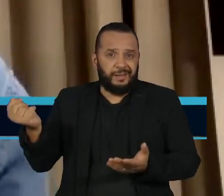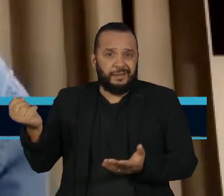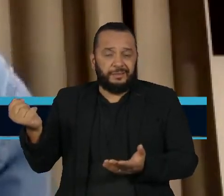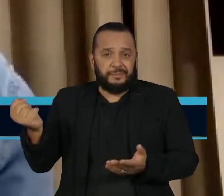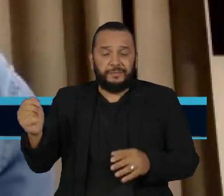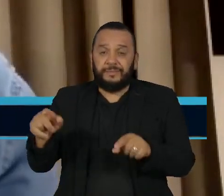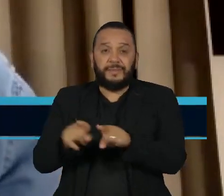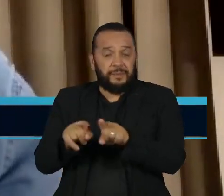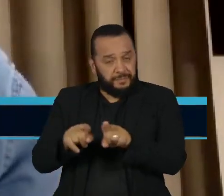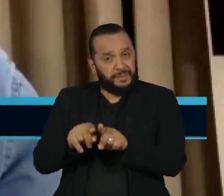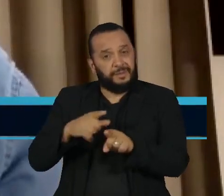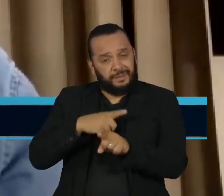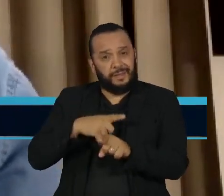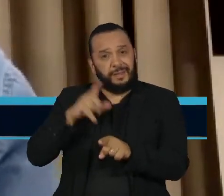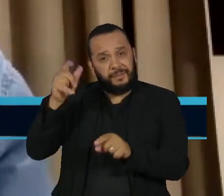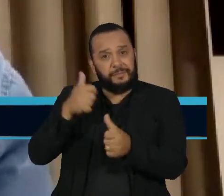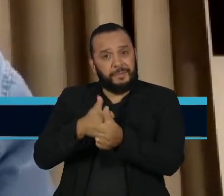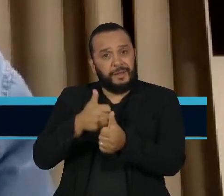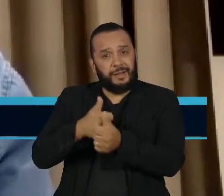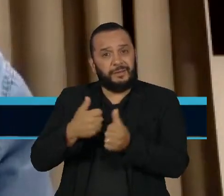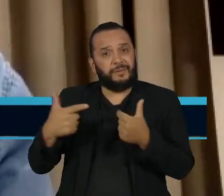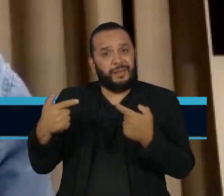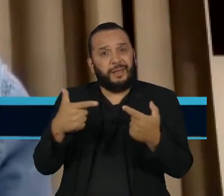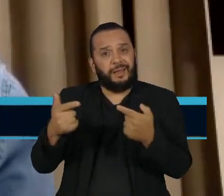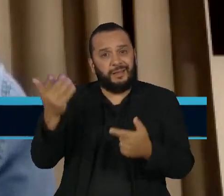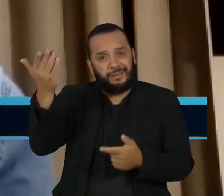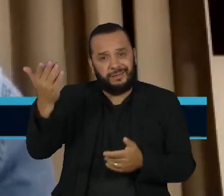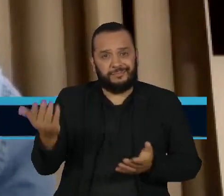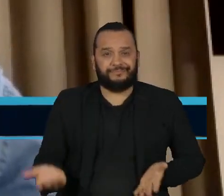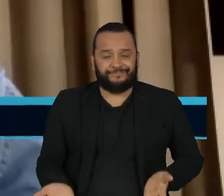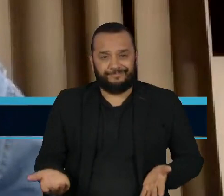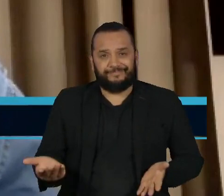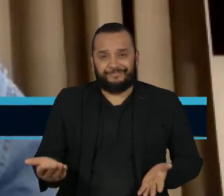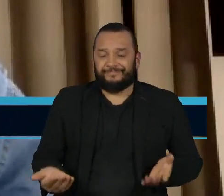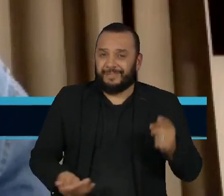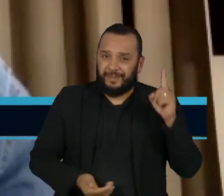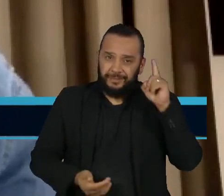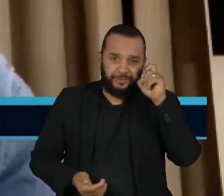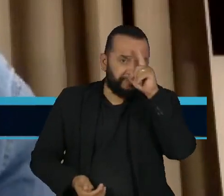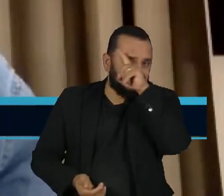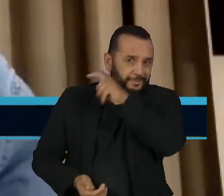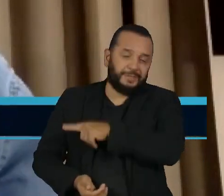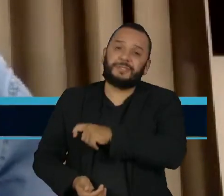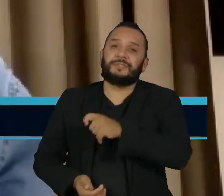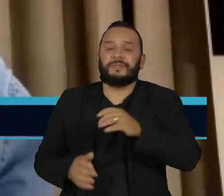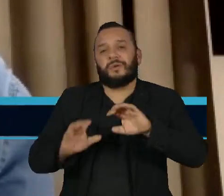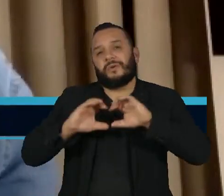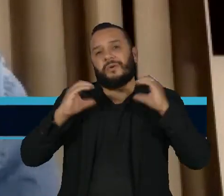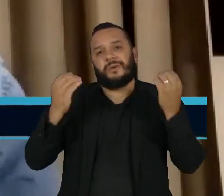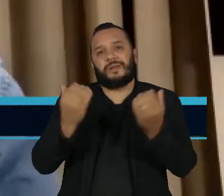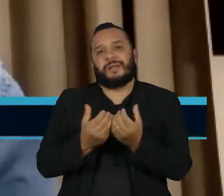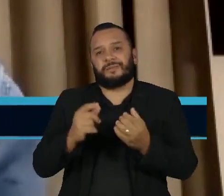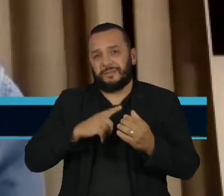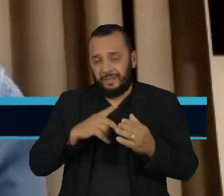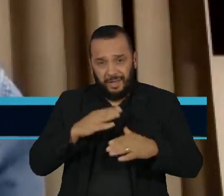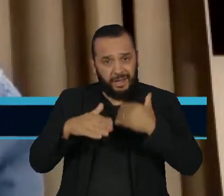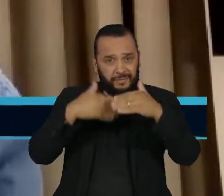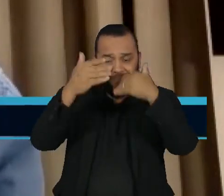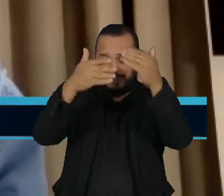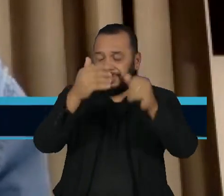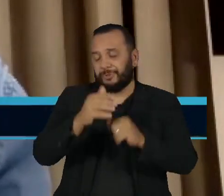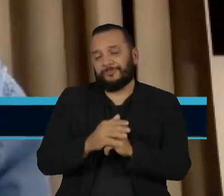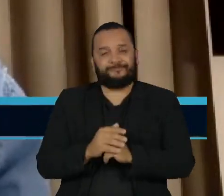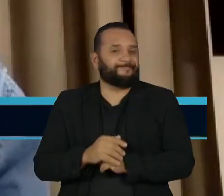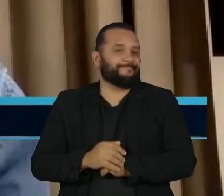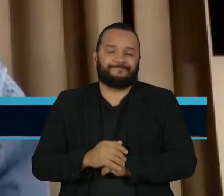guerras. Então, vai ser muito difícil que a gente tenha aqui na conferência os avanços necessários. Mas a gente não pode